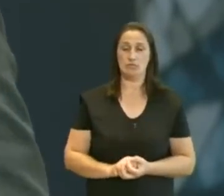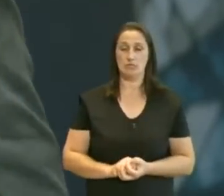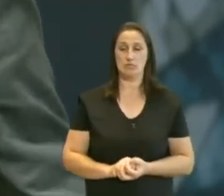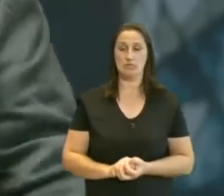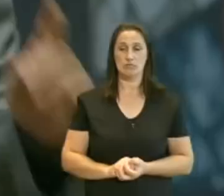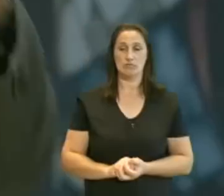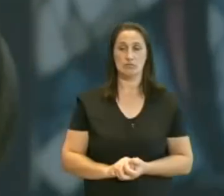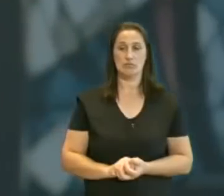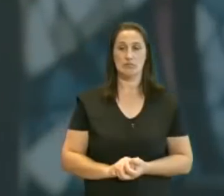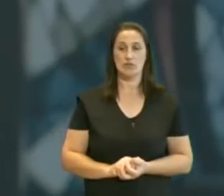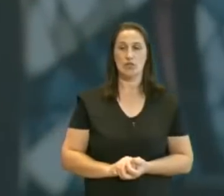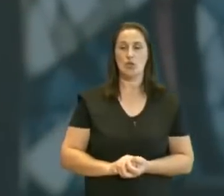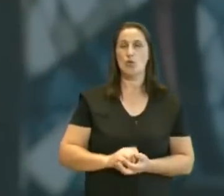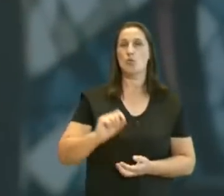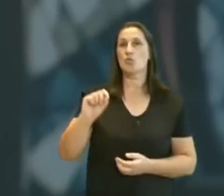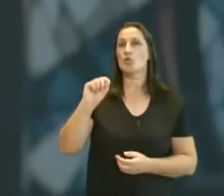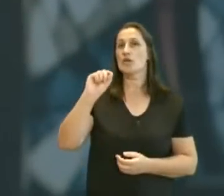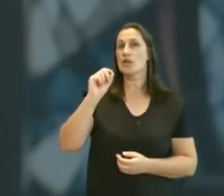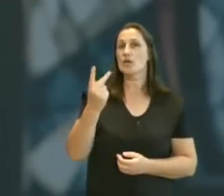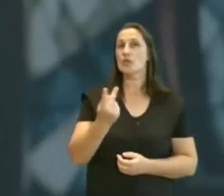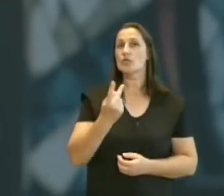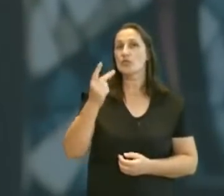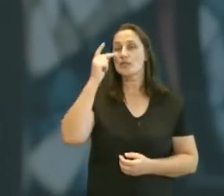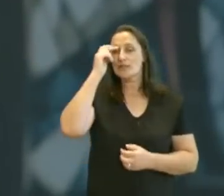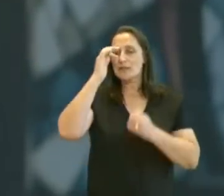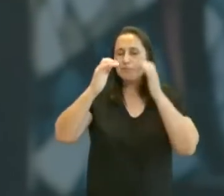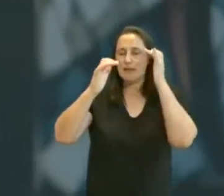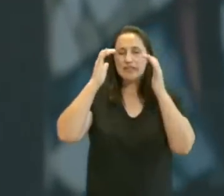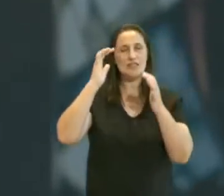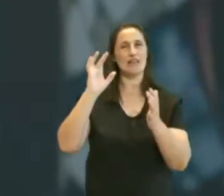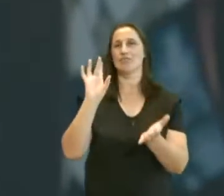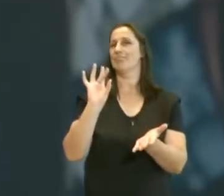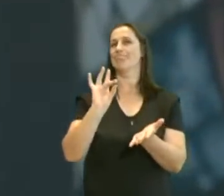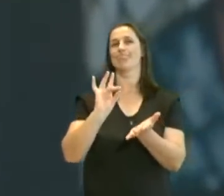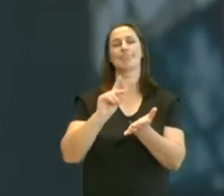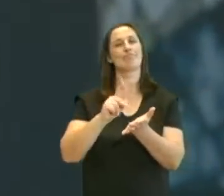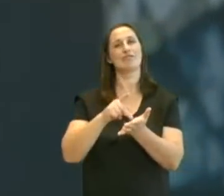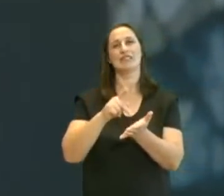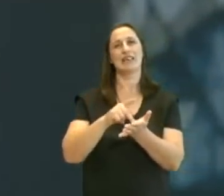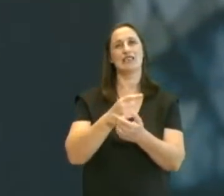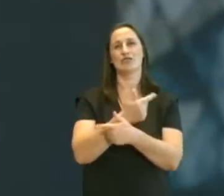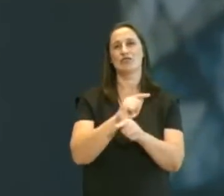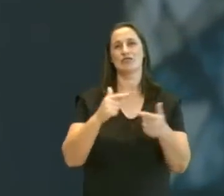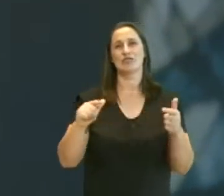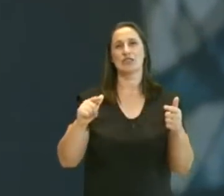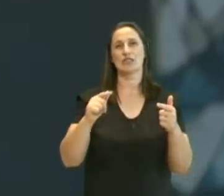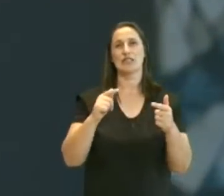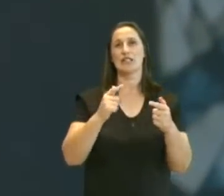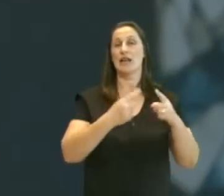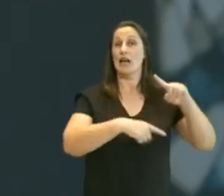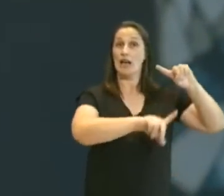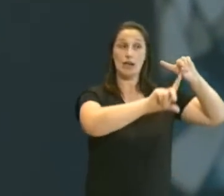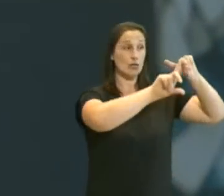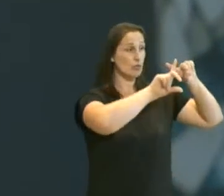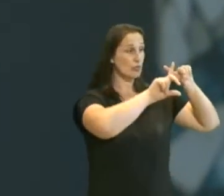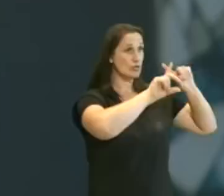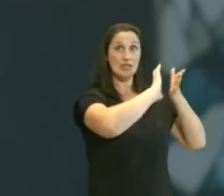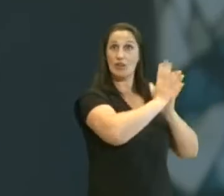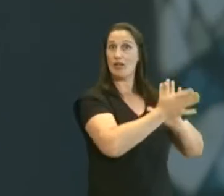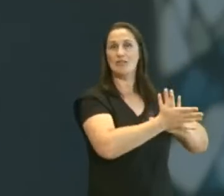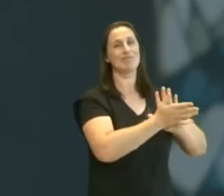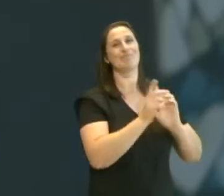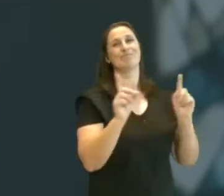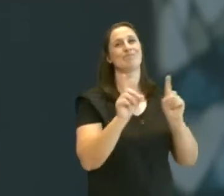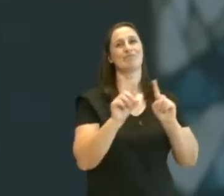Aquilo que eles imaginavam não era verdade. A cruz não era a derrota final.